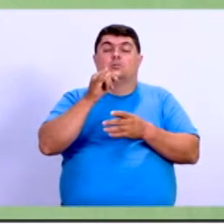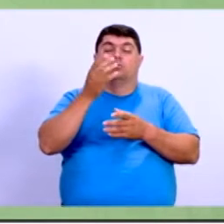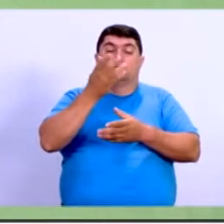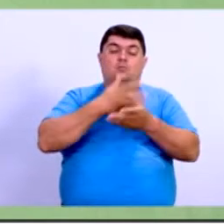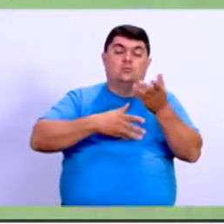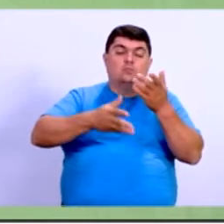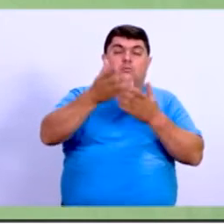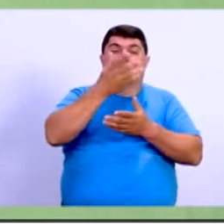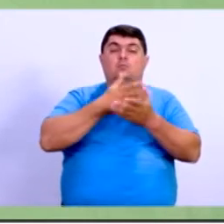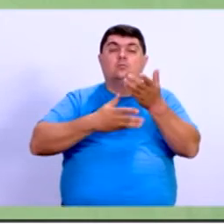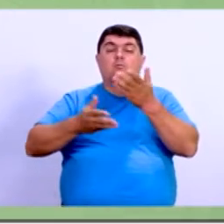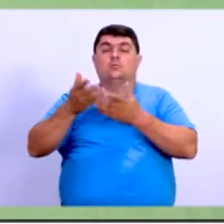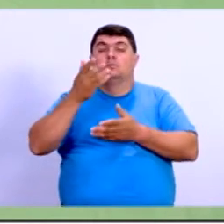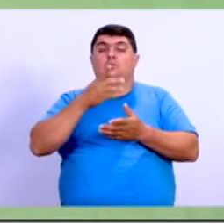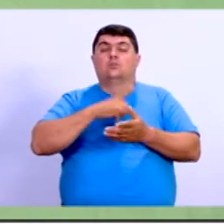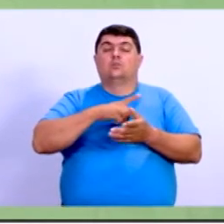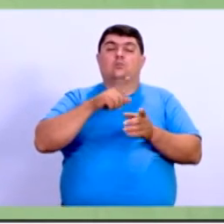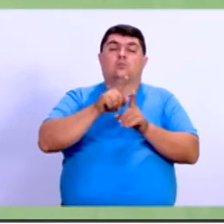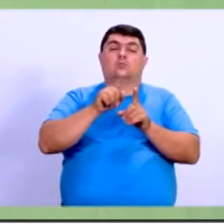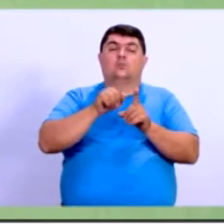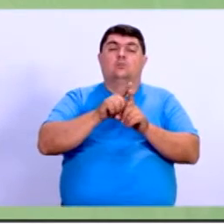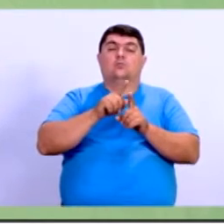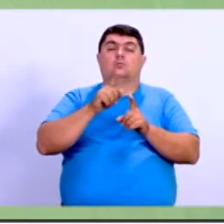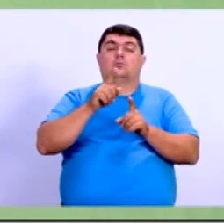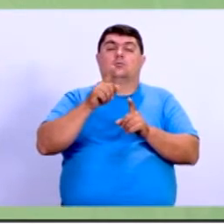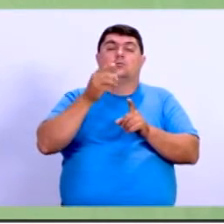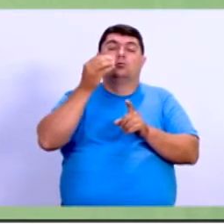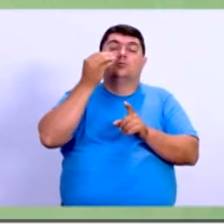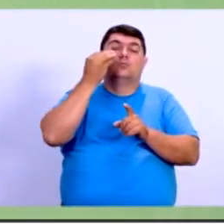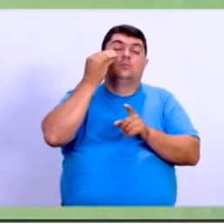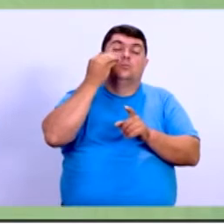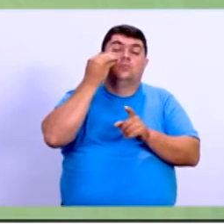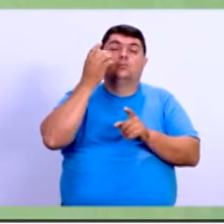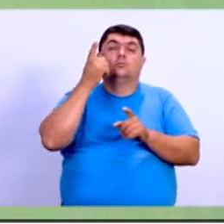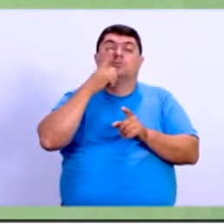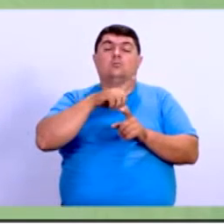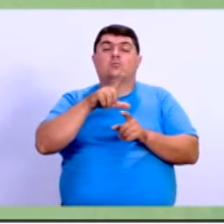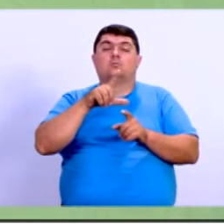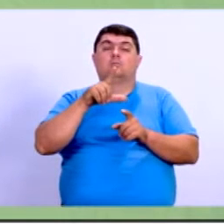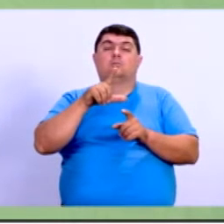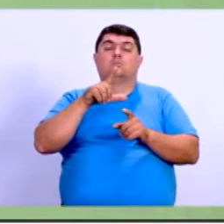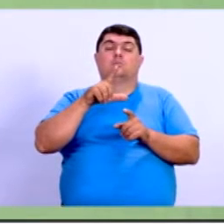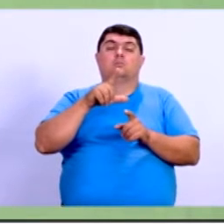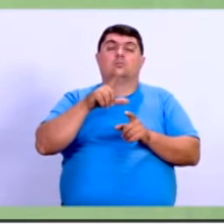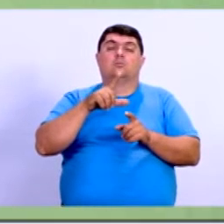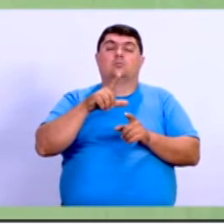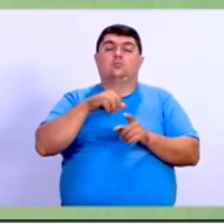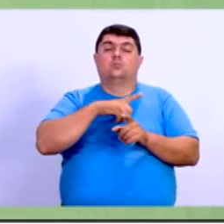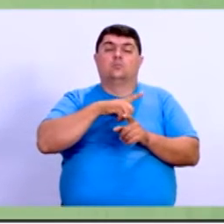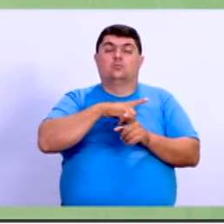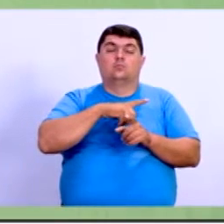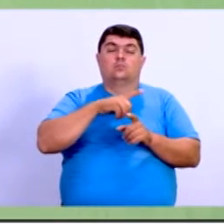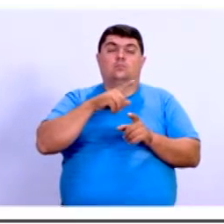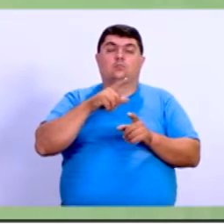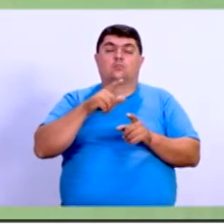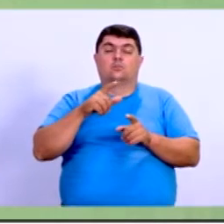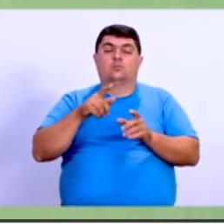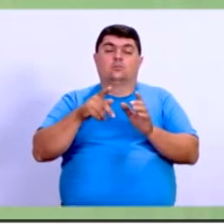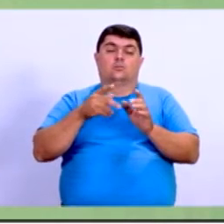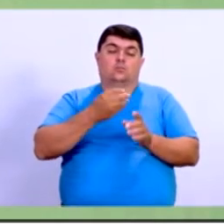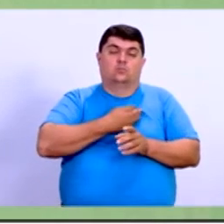interação entre eles e a sequência de acontecimentos que ocorrem em um determinado processo.